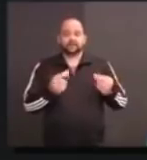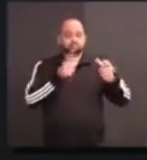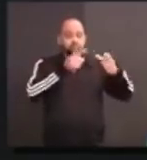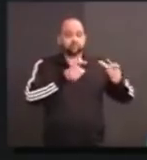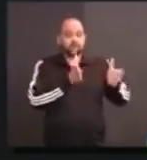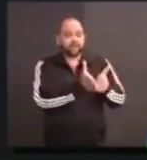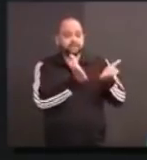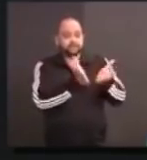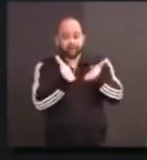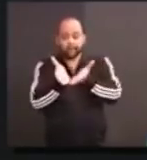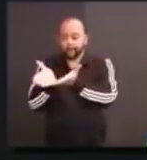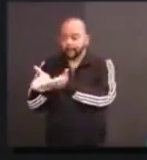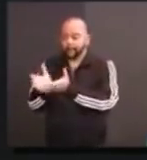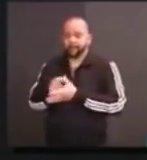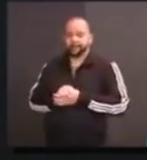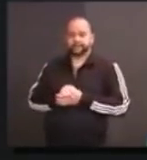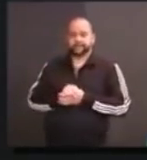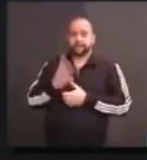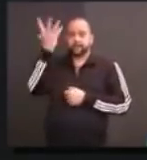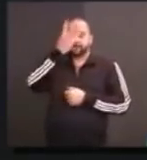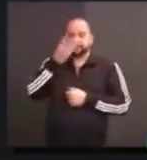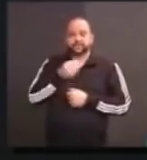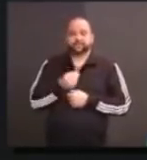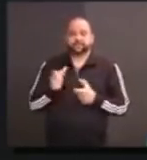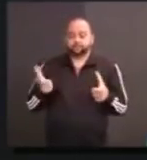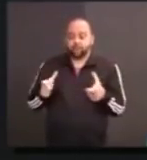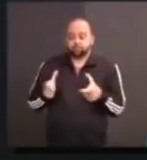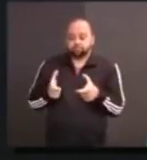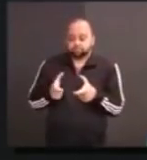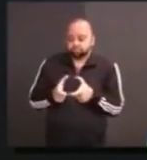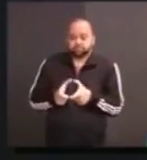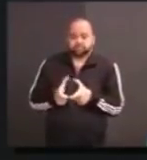O espiritismo que está encolhendo.